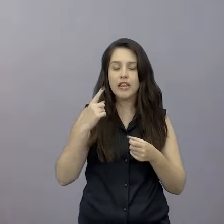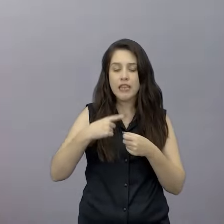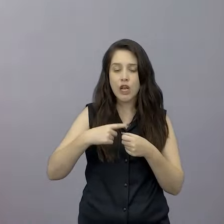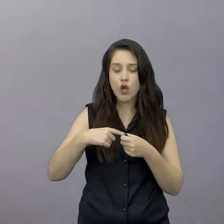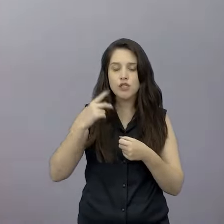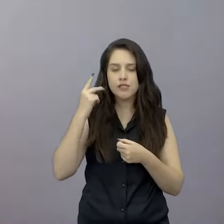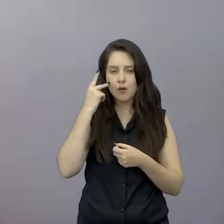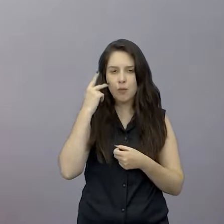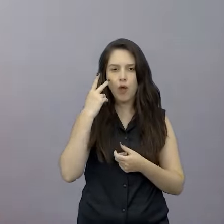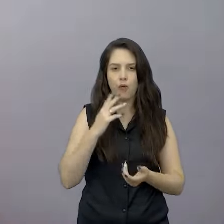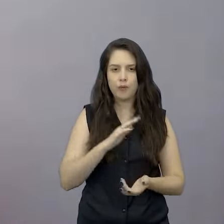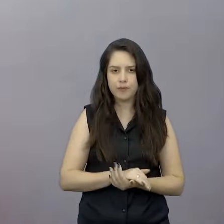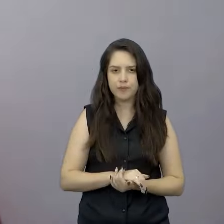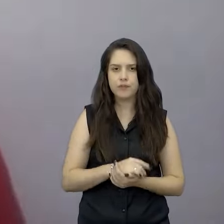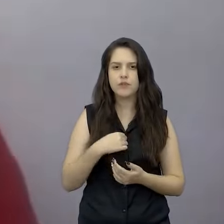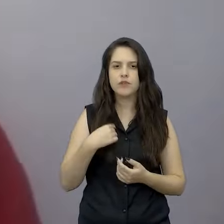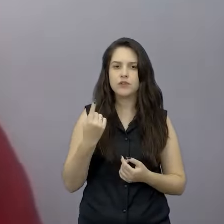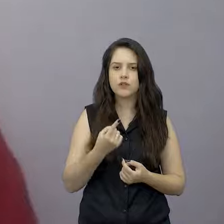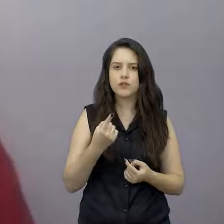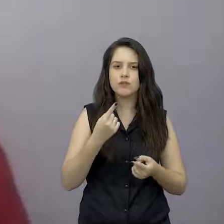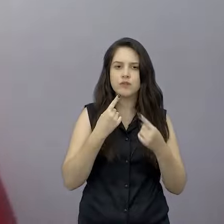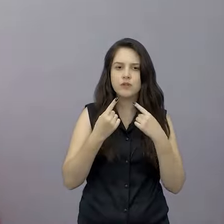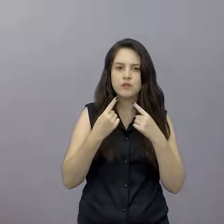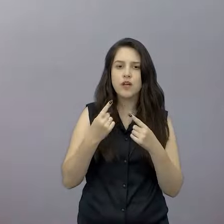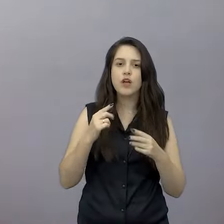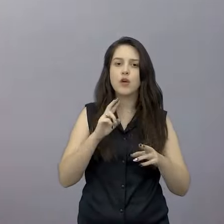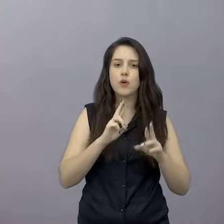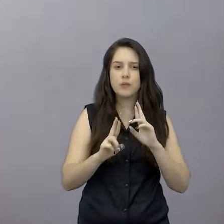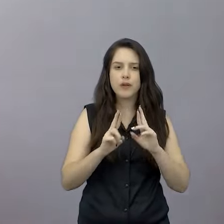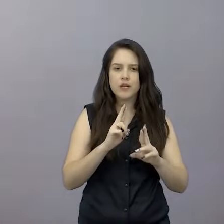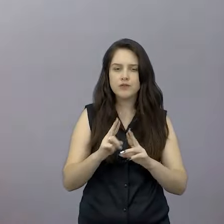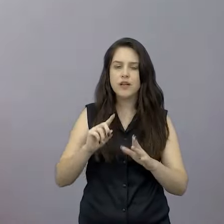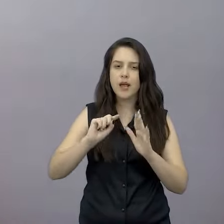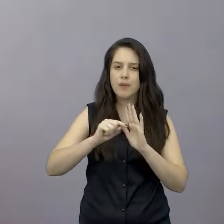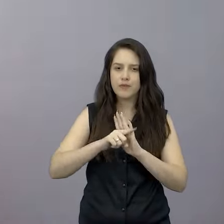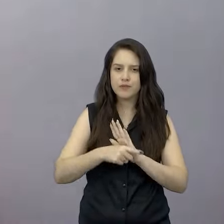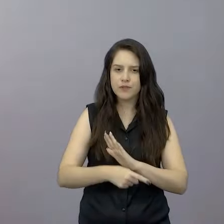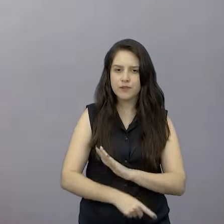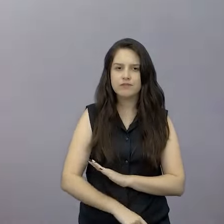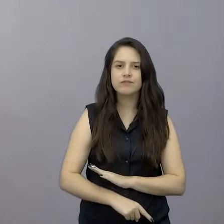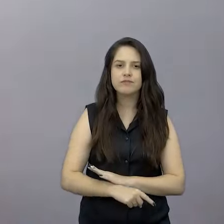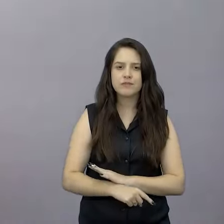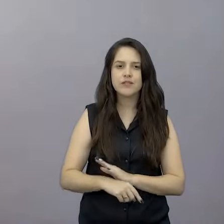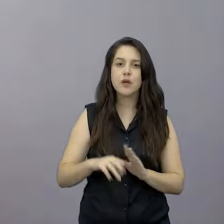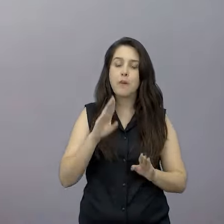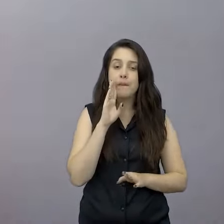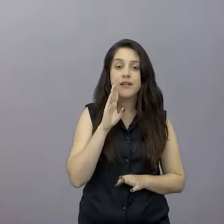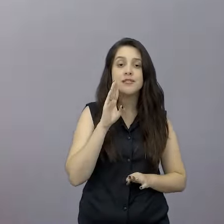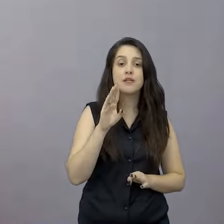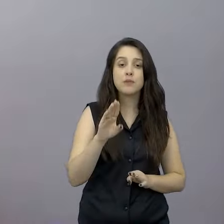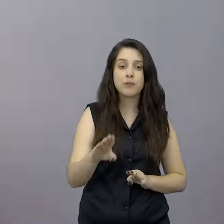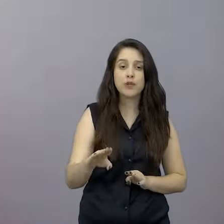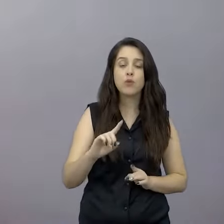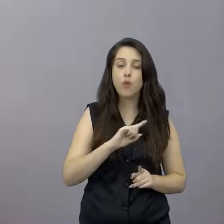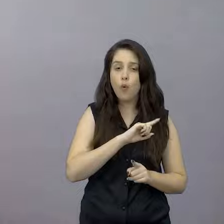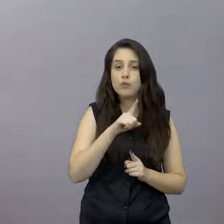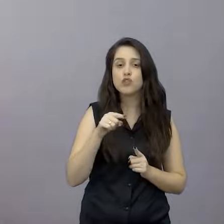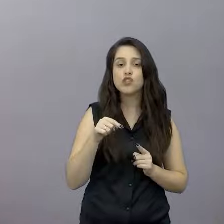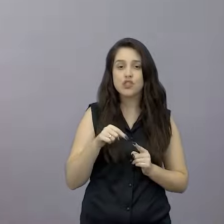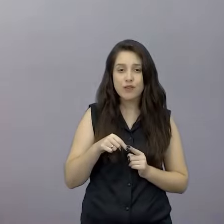Paulo. Vale ressaltar que o programa de recuperação e aprofundamento tem como seu foco principal, como